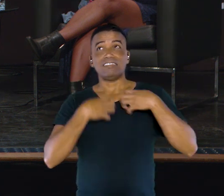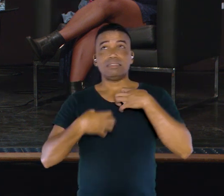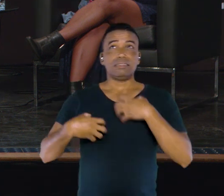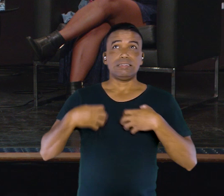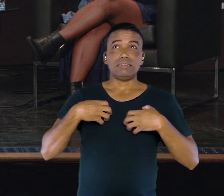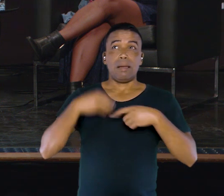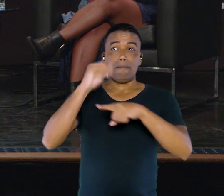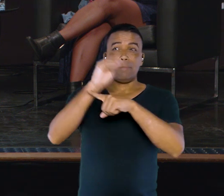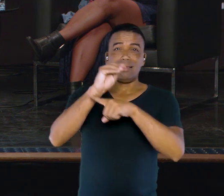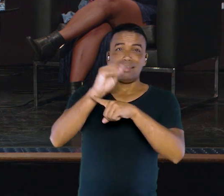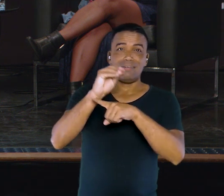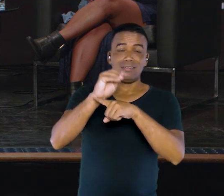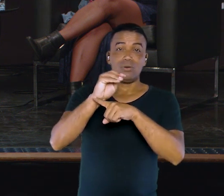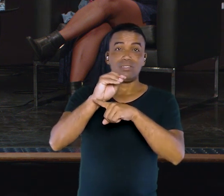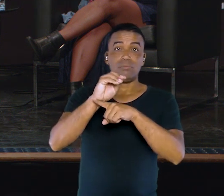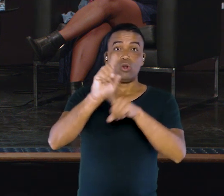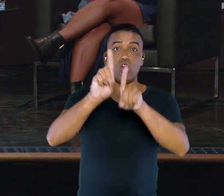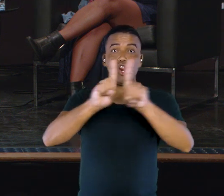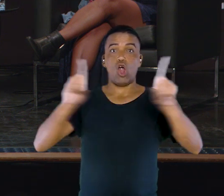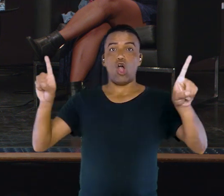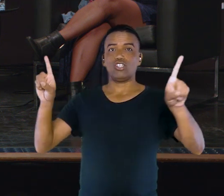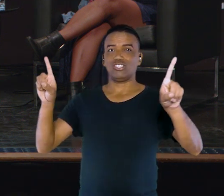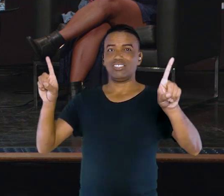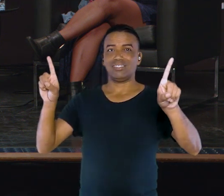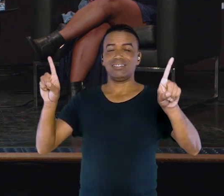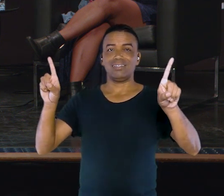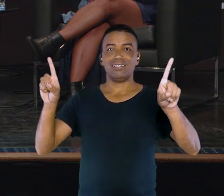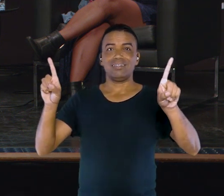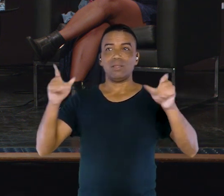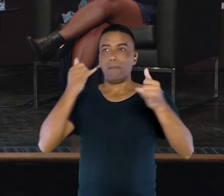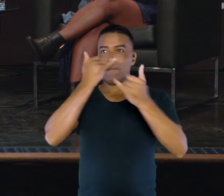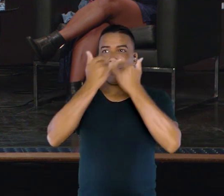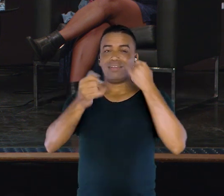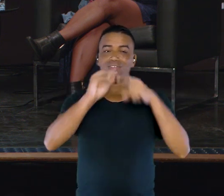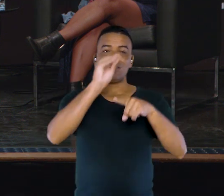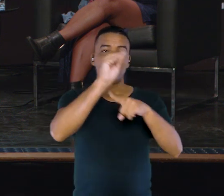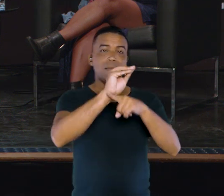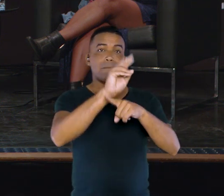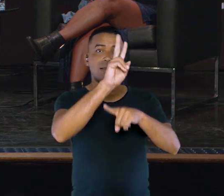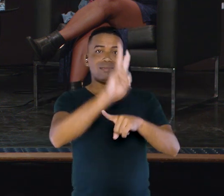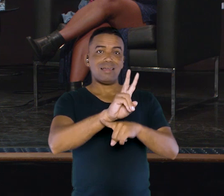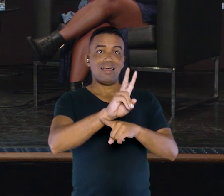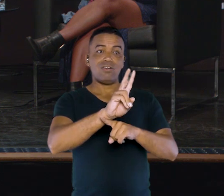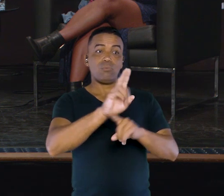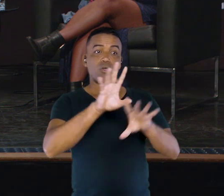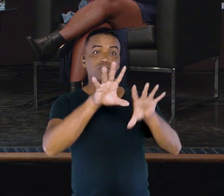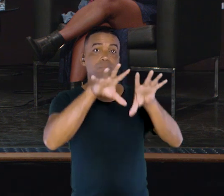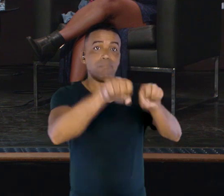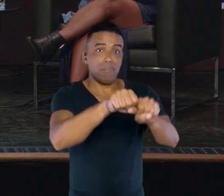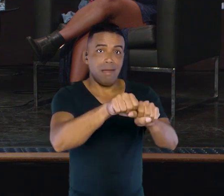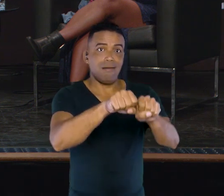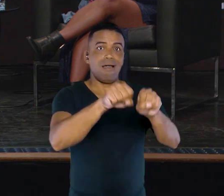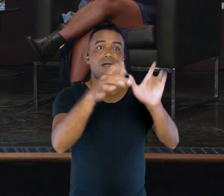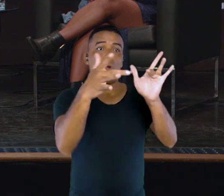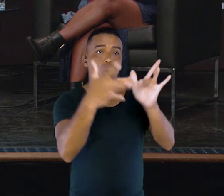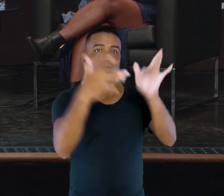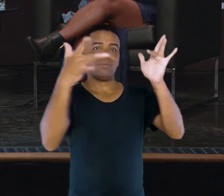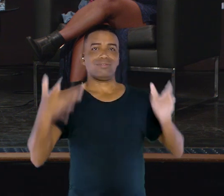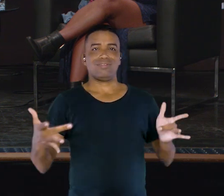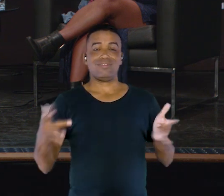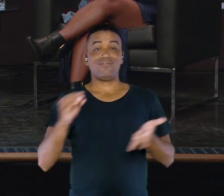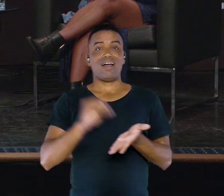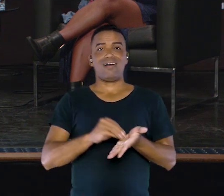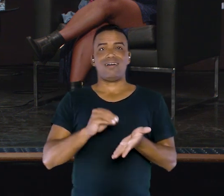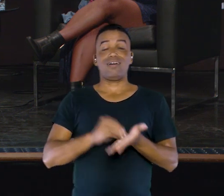preservação como algo que se faz de longe, né? Porque dentro da sociedade dominante parece que você preserva não tocando, não se envolvendo, né?